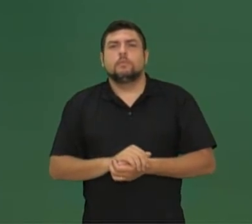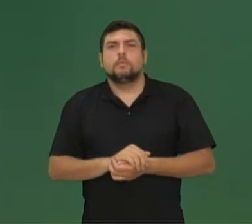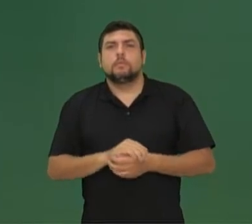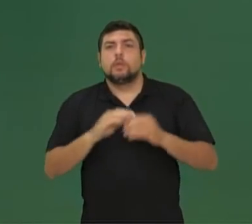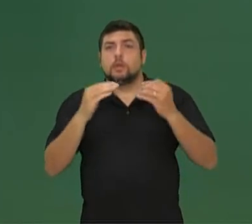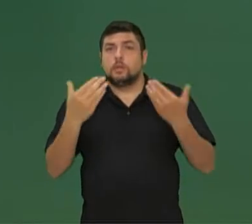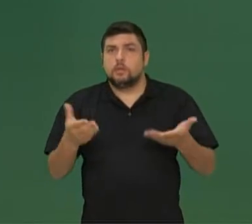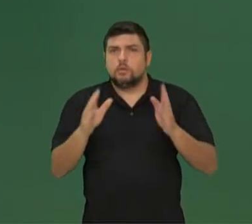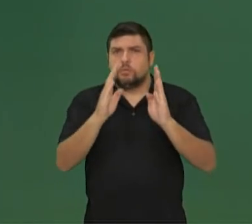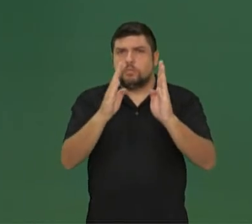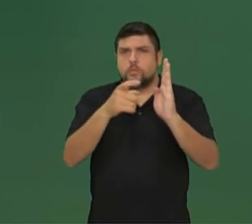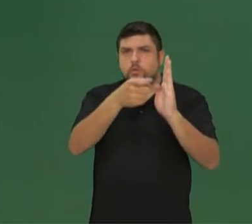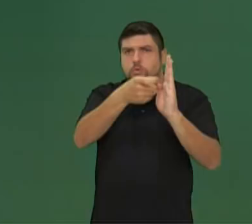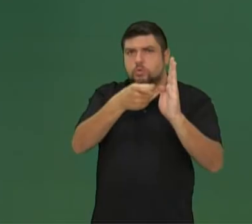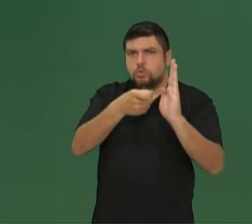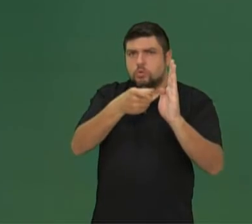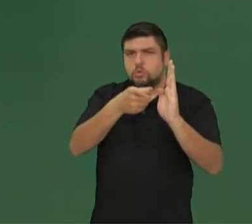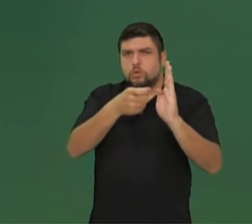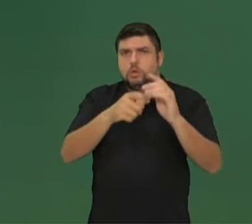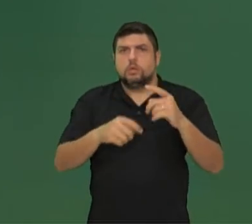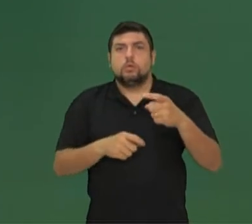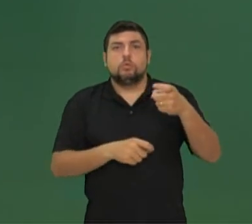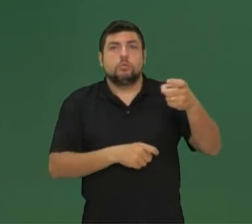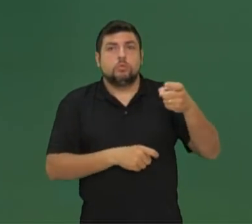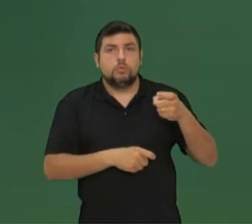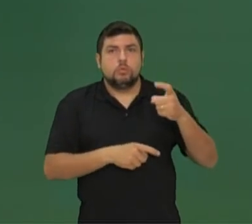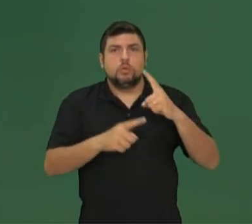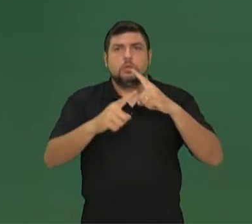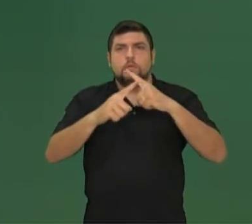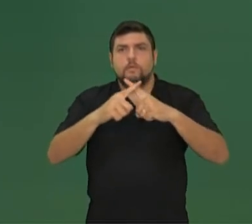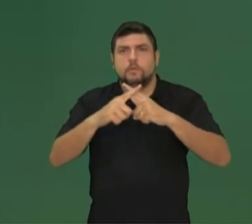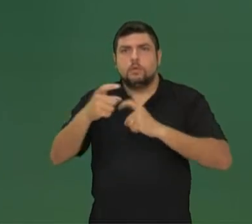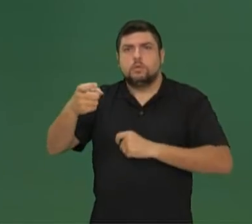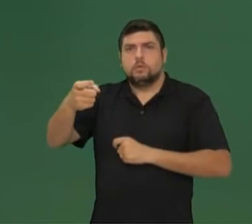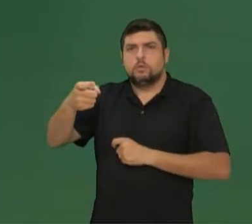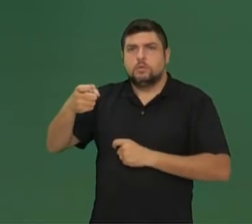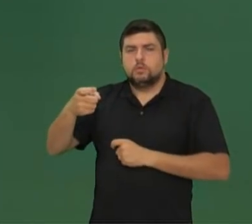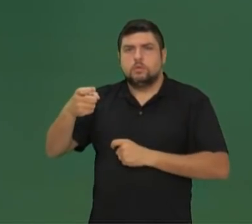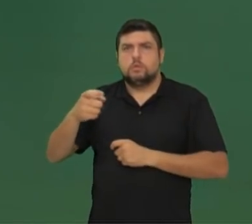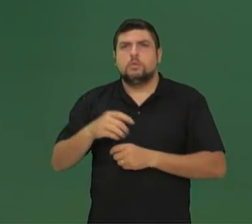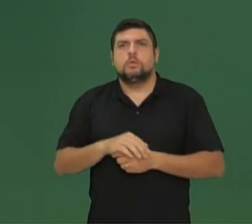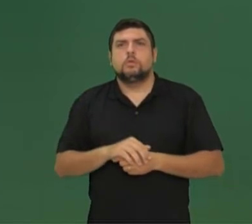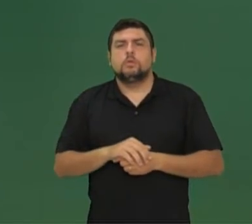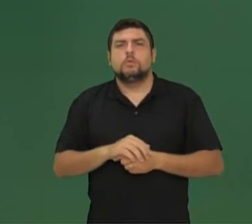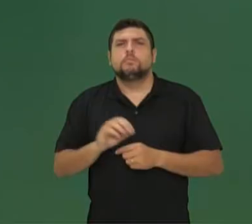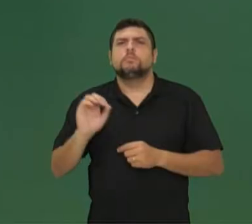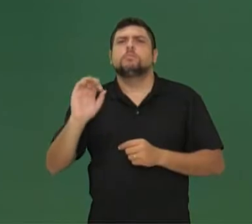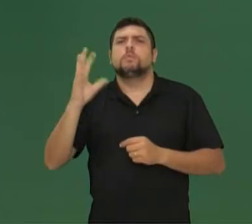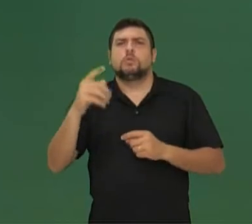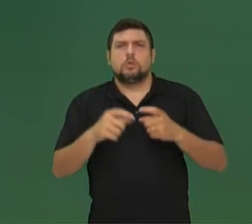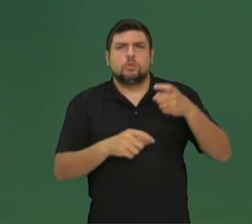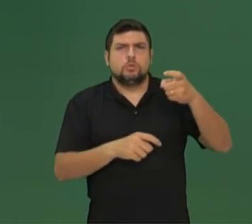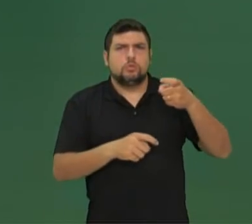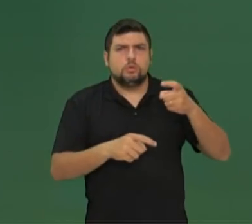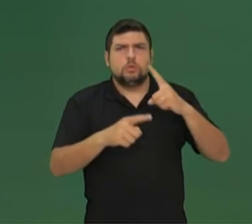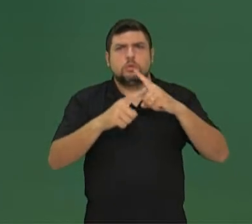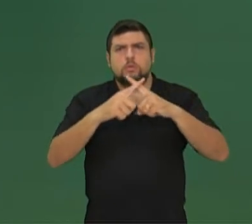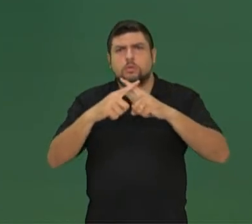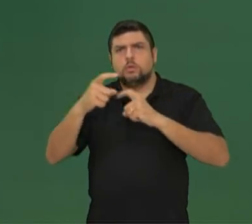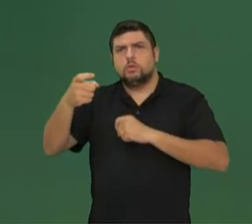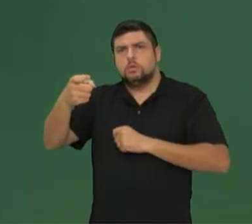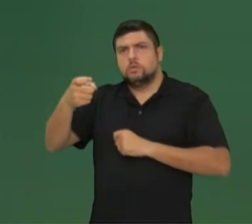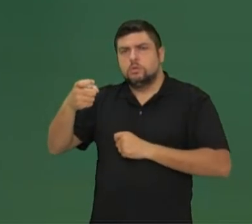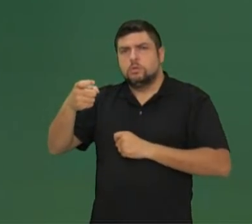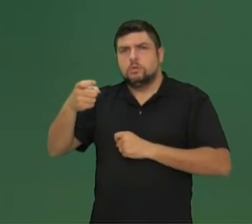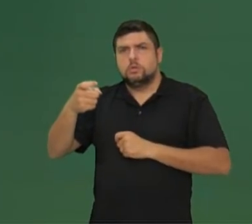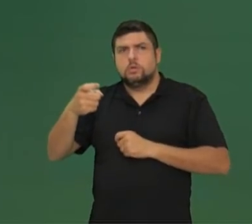x. X vezes x. X vezes x, o que acontece com x vezes x? Por isso que ela tem